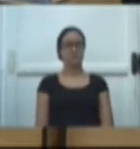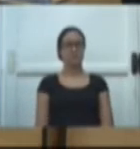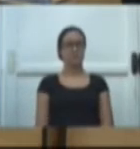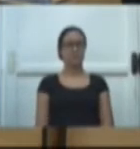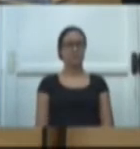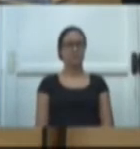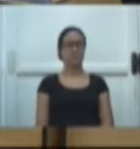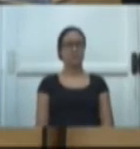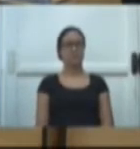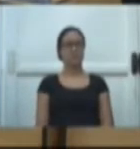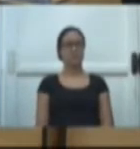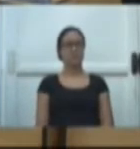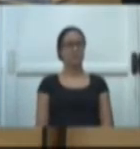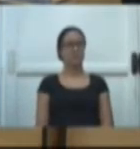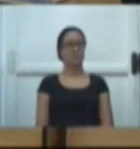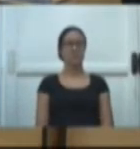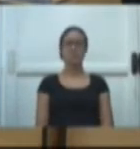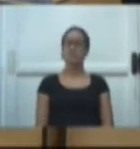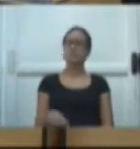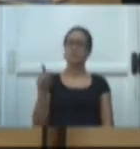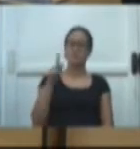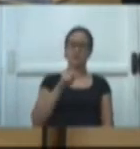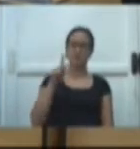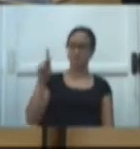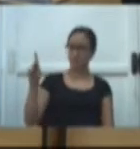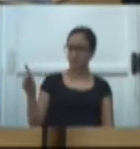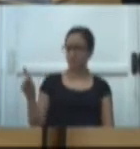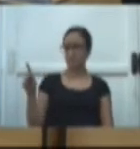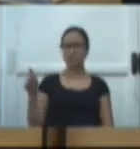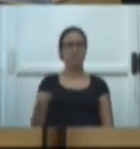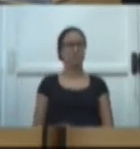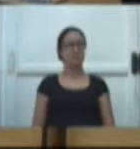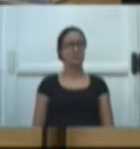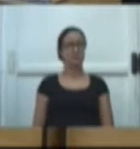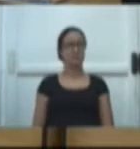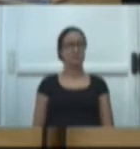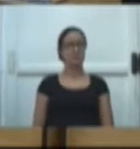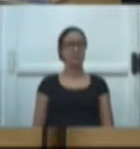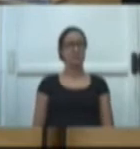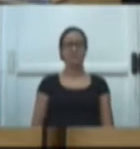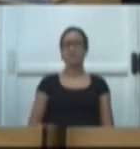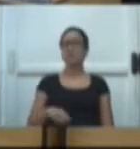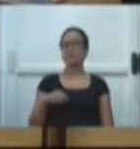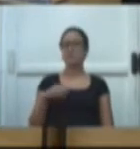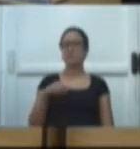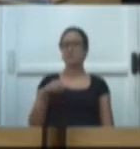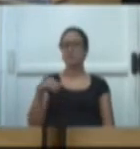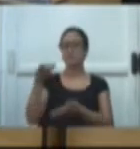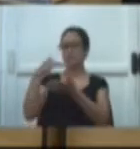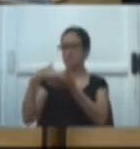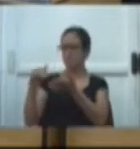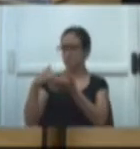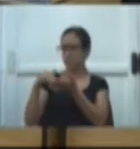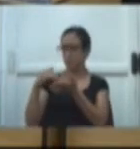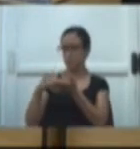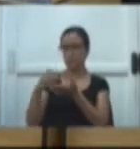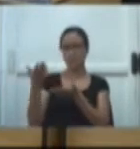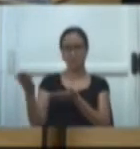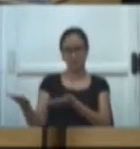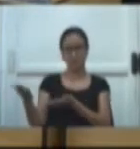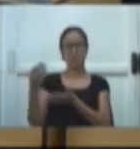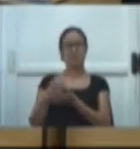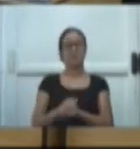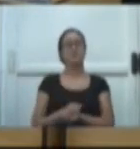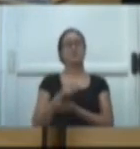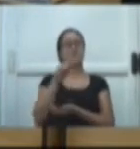Senhor presidente, senhora secretária do CEPROSOM Ana Maria, todos os colegas aqui presentes, a todo o público que